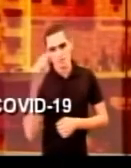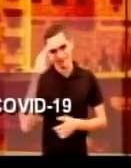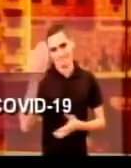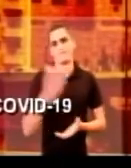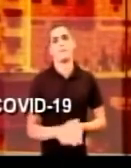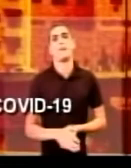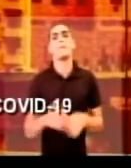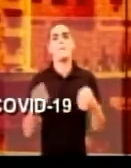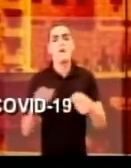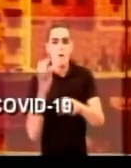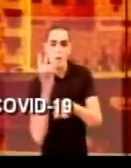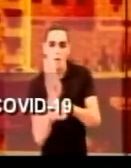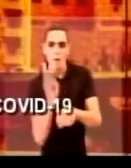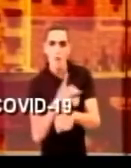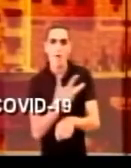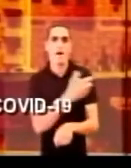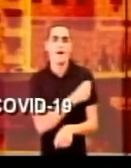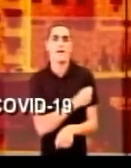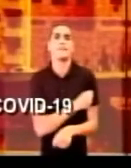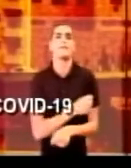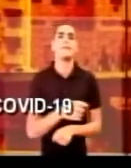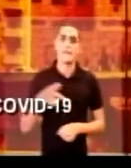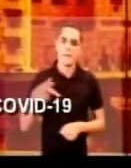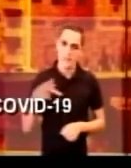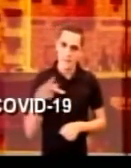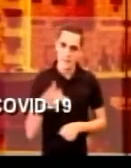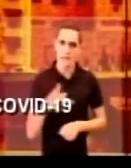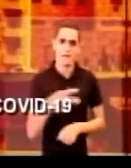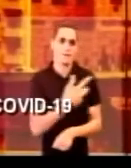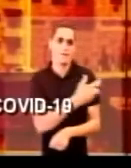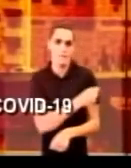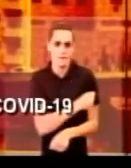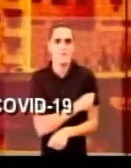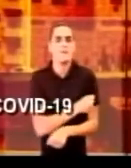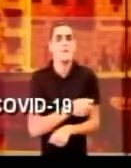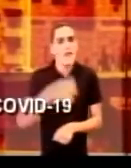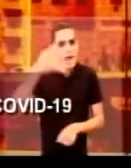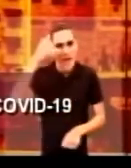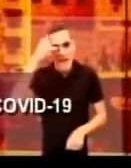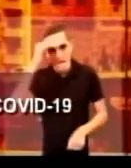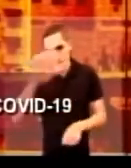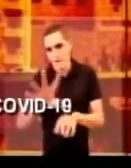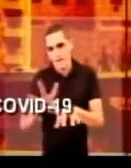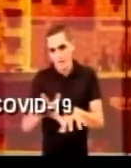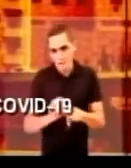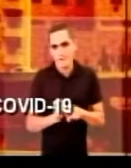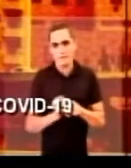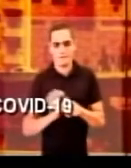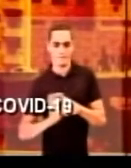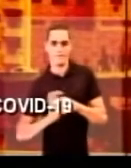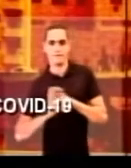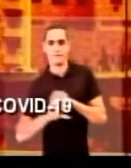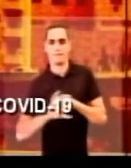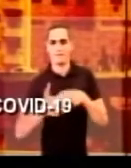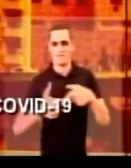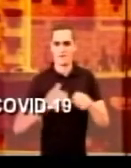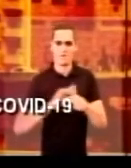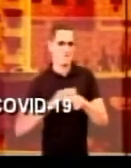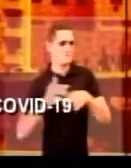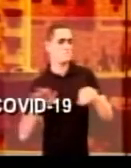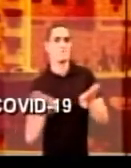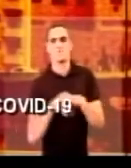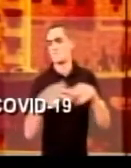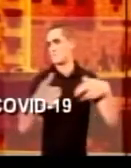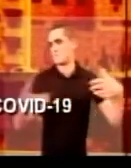E cada dia mais se prevenir, pessoal. o grande tema é prevenção, e vacina